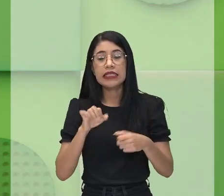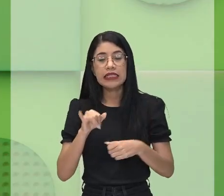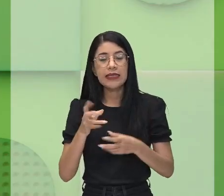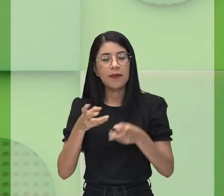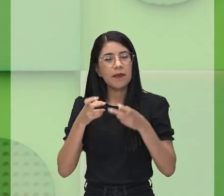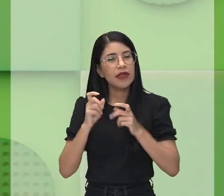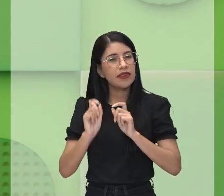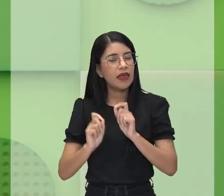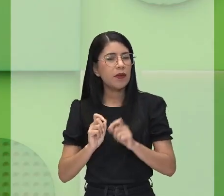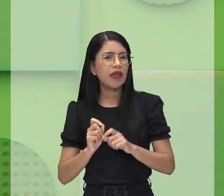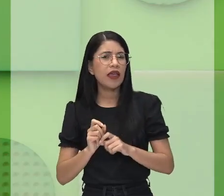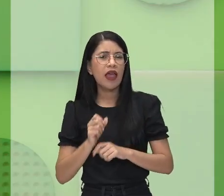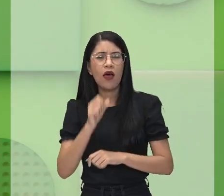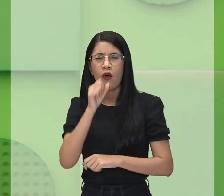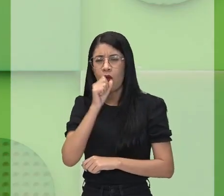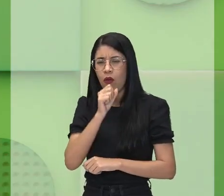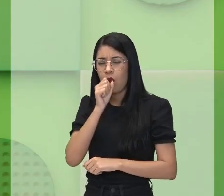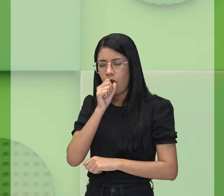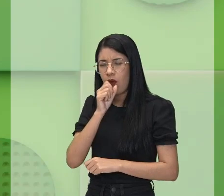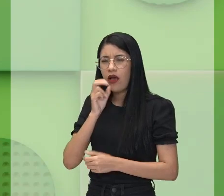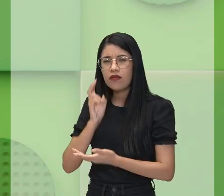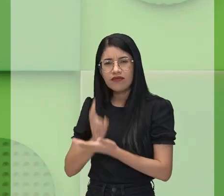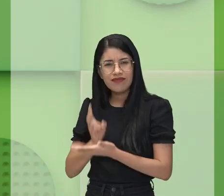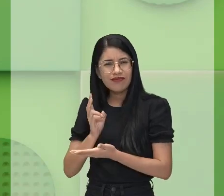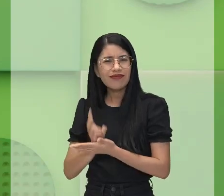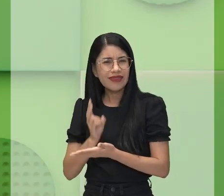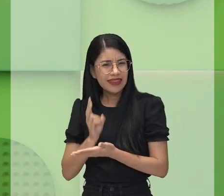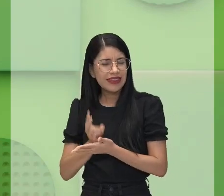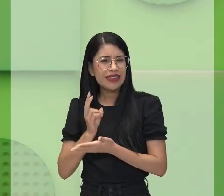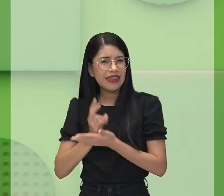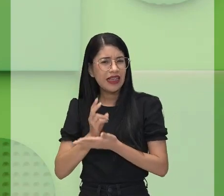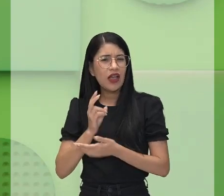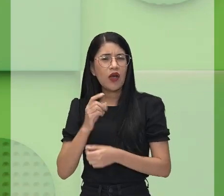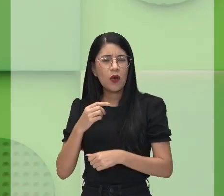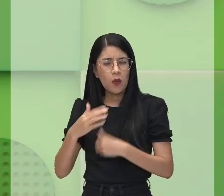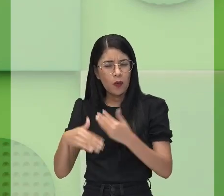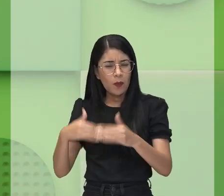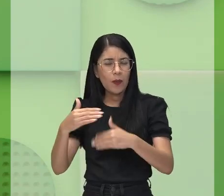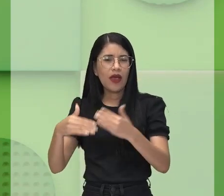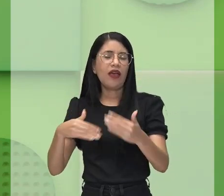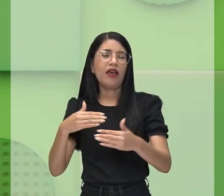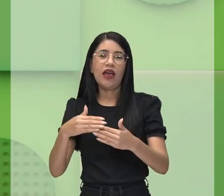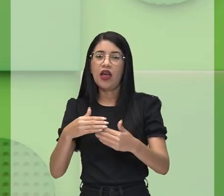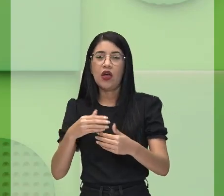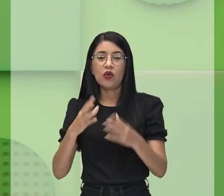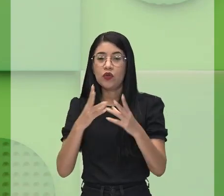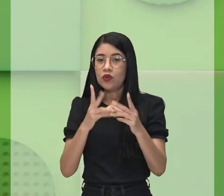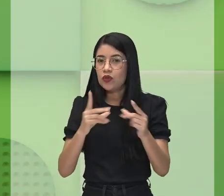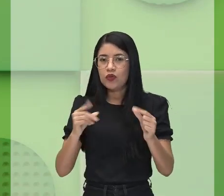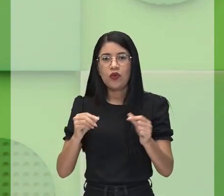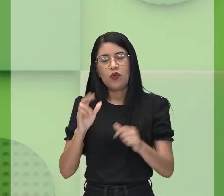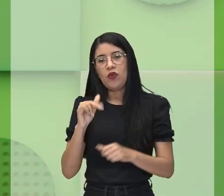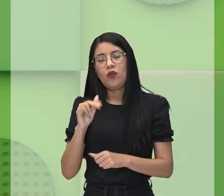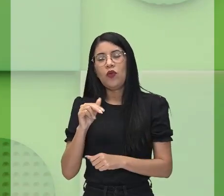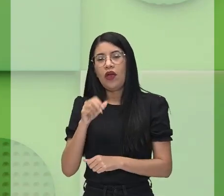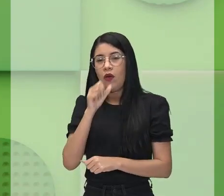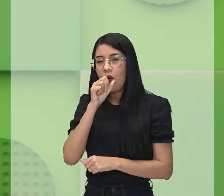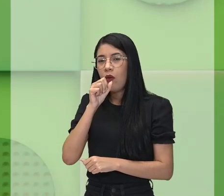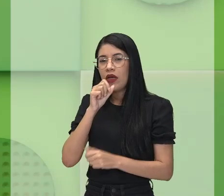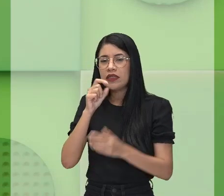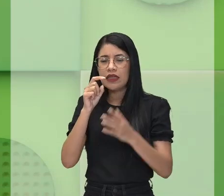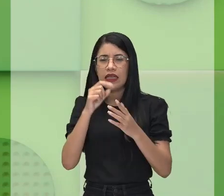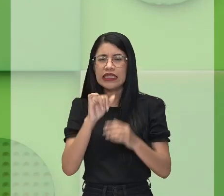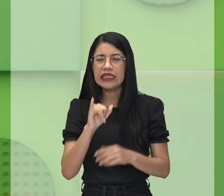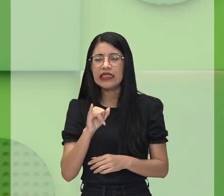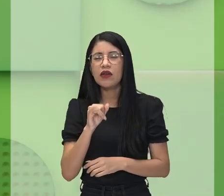está muito insistente, não tá, essa tosse, né, não está tendo cura de todos aqueles, por um acaso, um